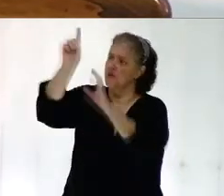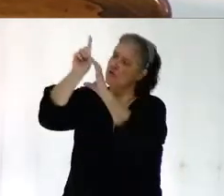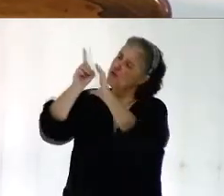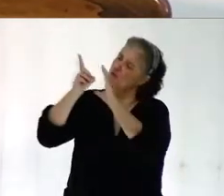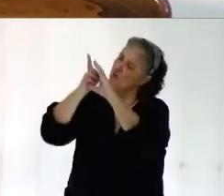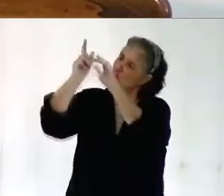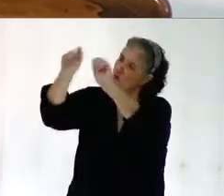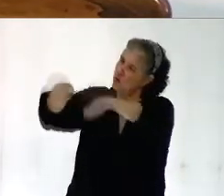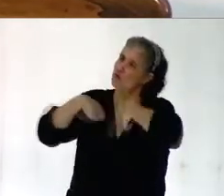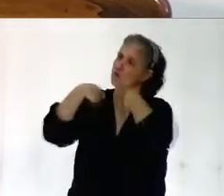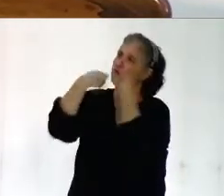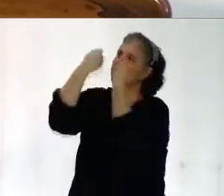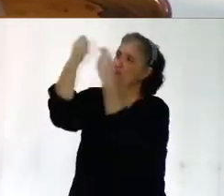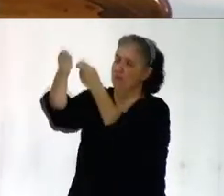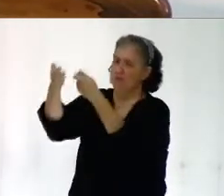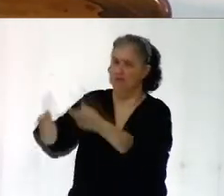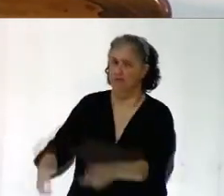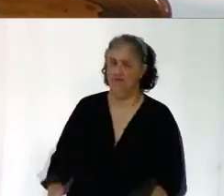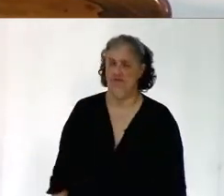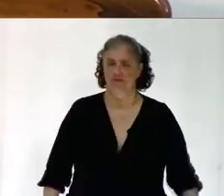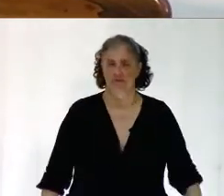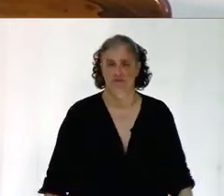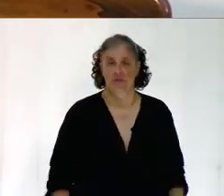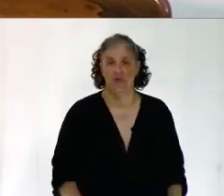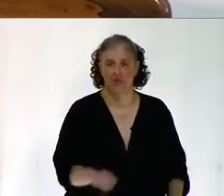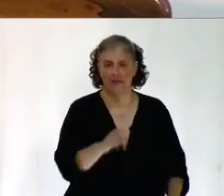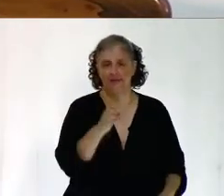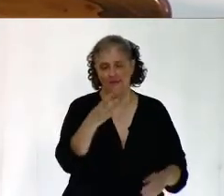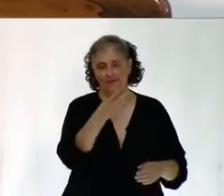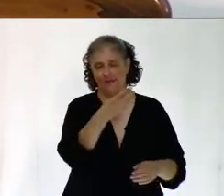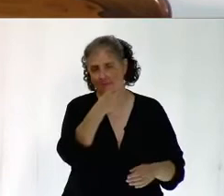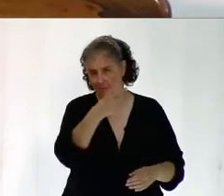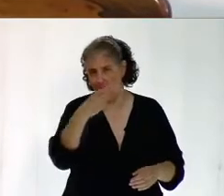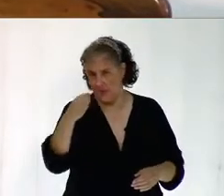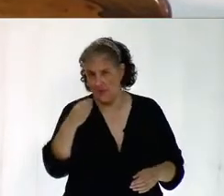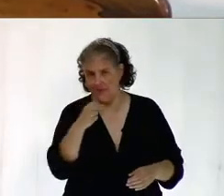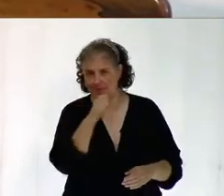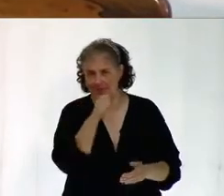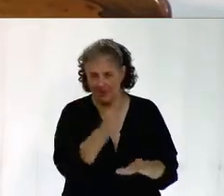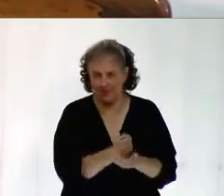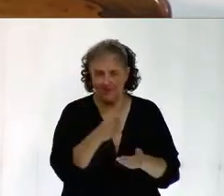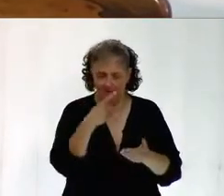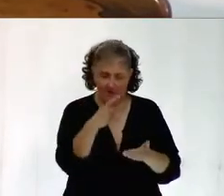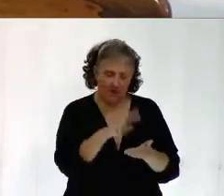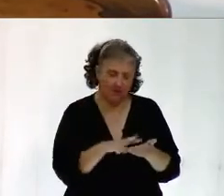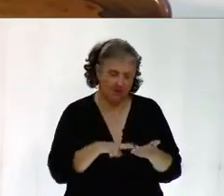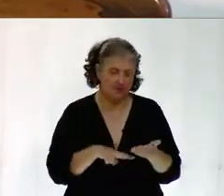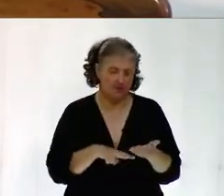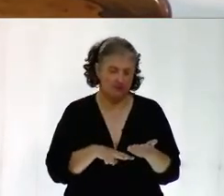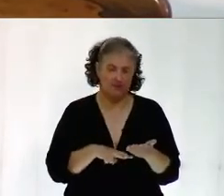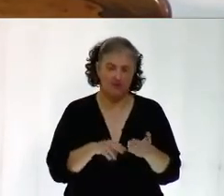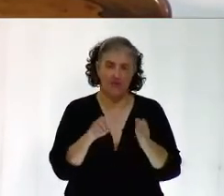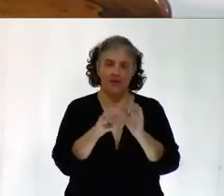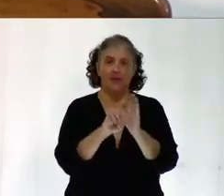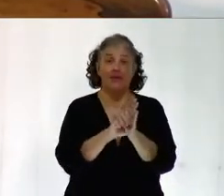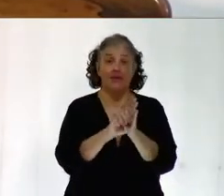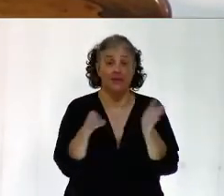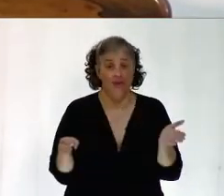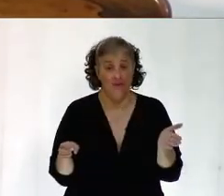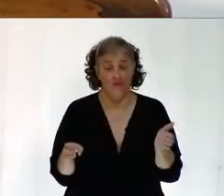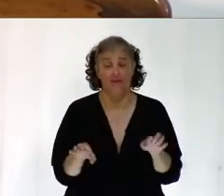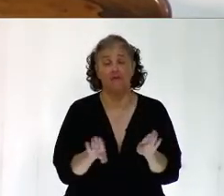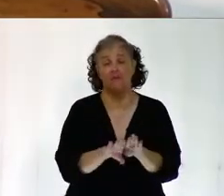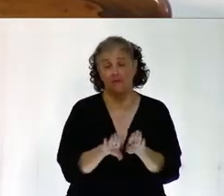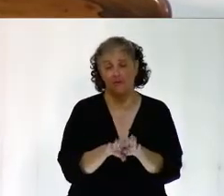estava escrito mesmo está nos dez mandamentos eu recobro de deuteronômio isso está em êxodo mas